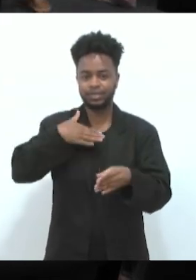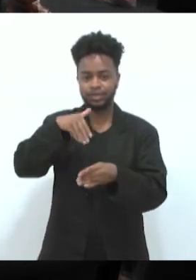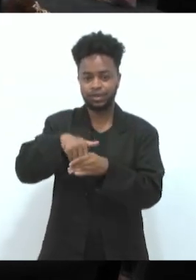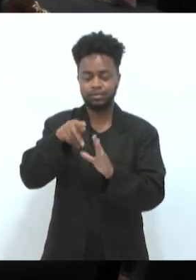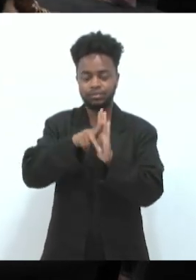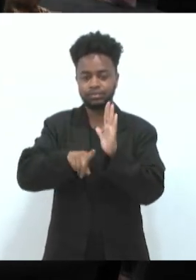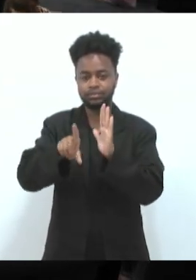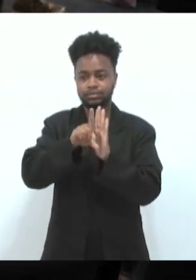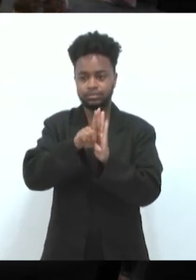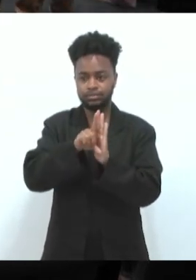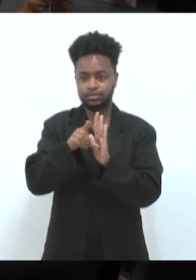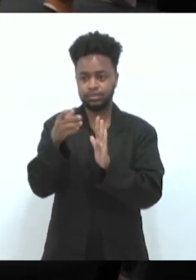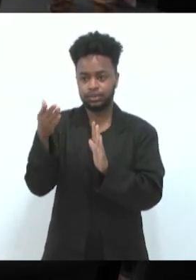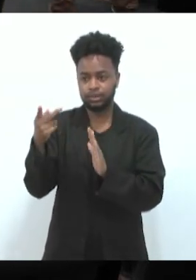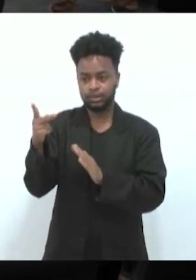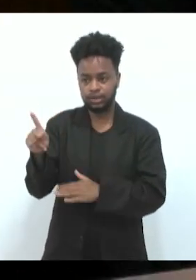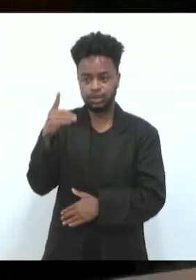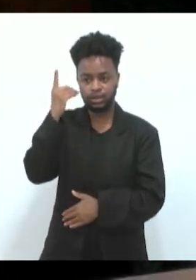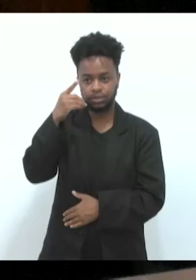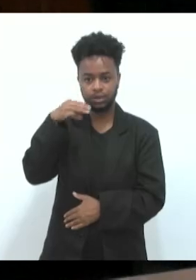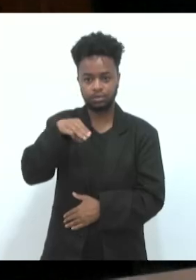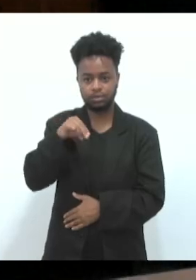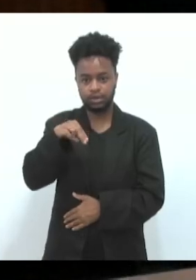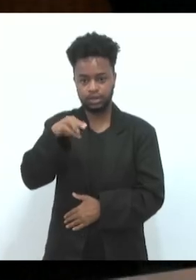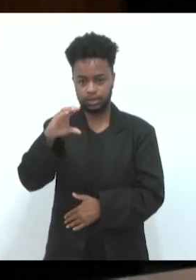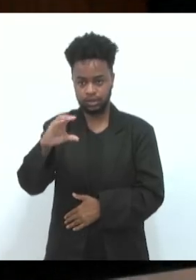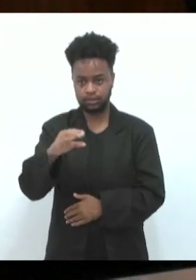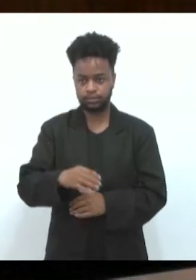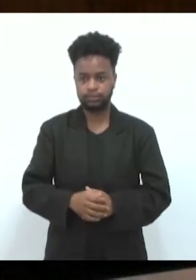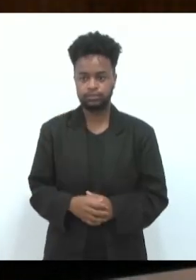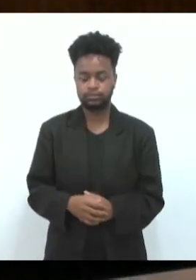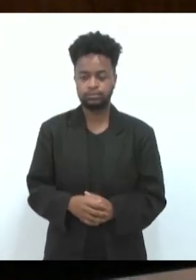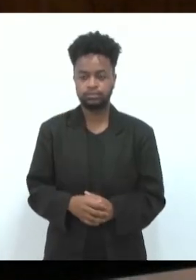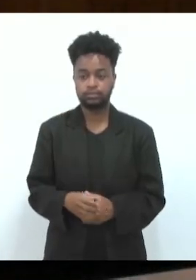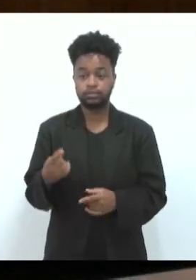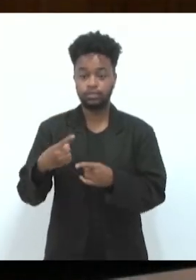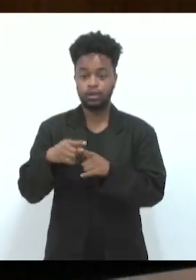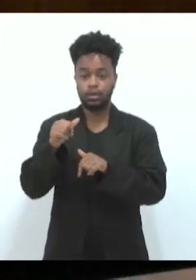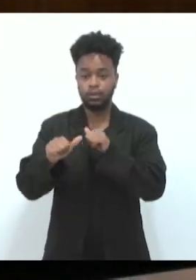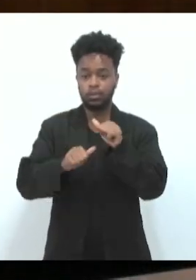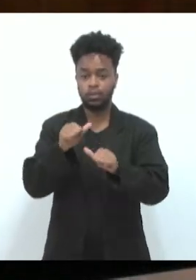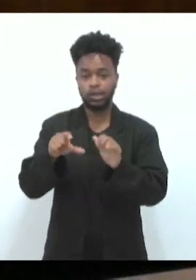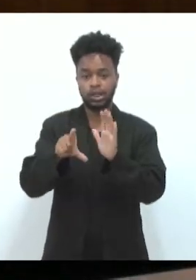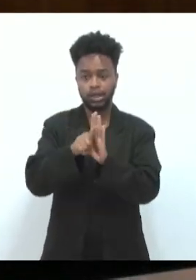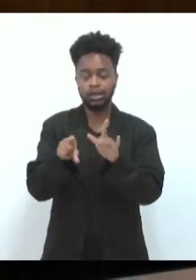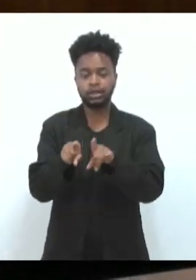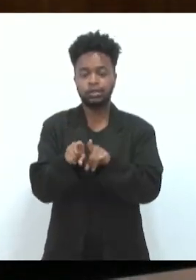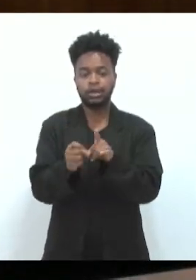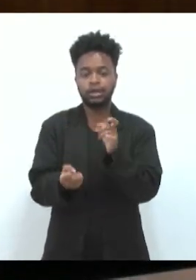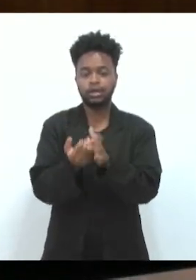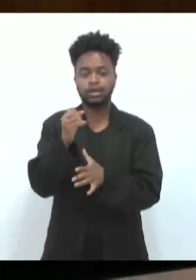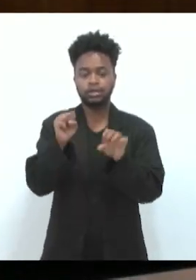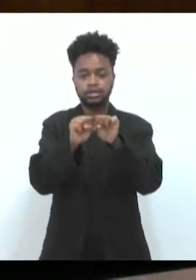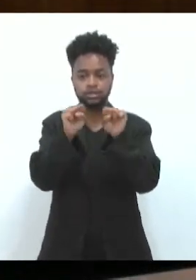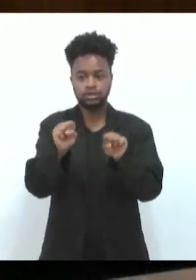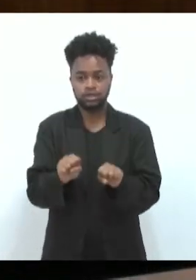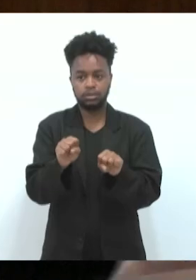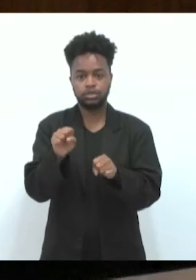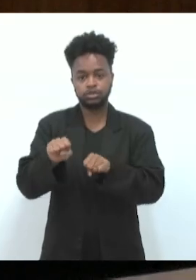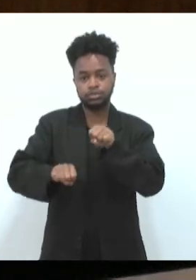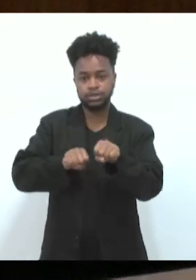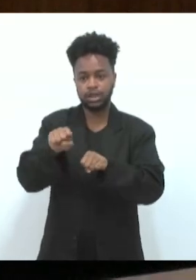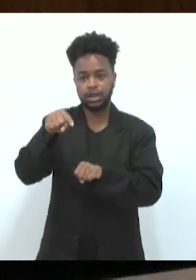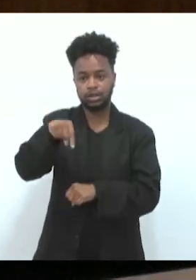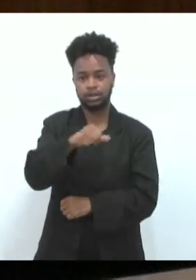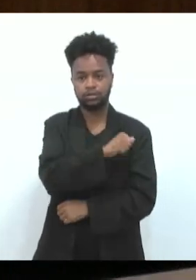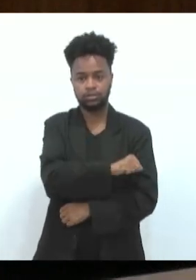de lei do deputado Carlos Mink, que altera uma lei, né, e cria um sistema cicloviário no estado do